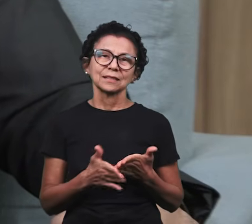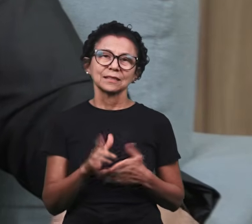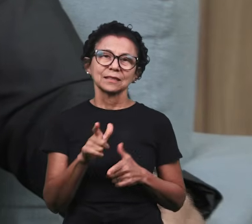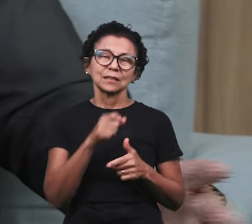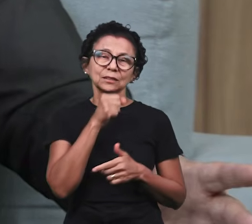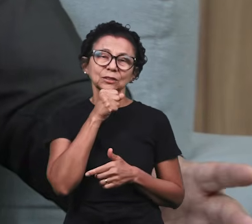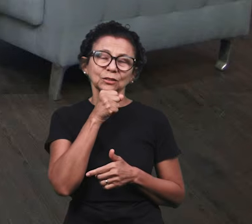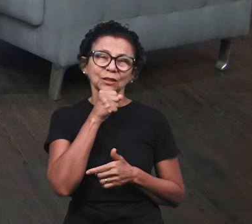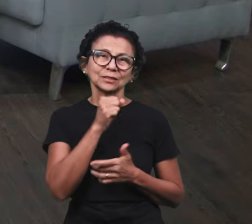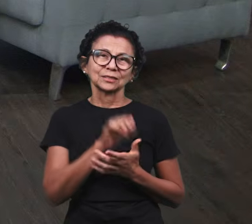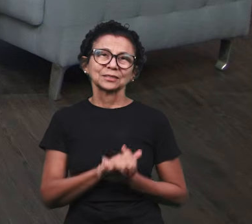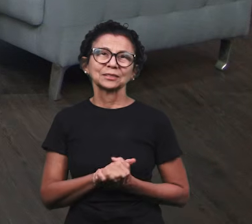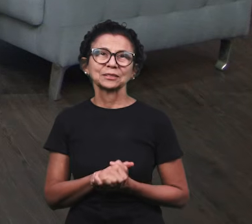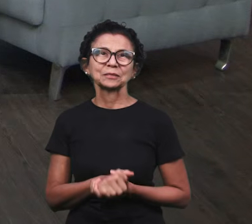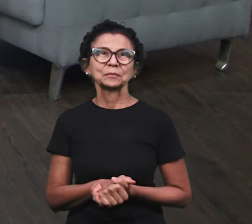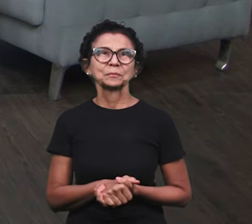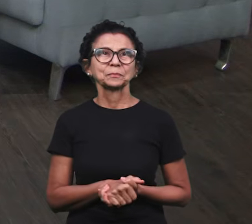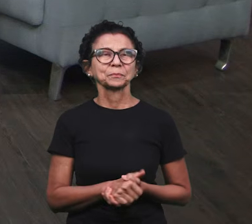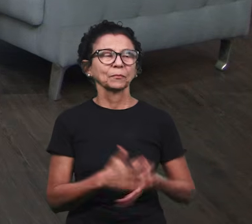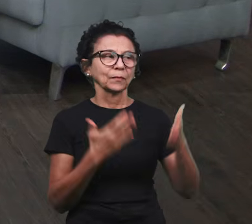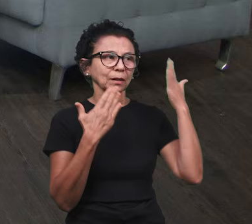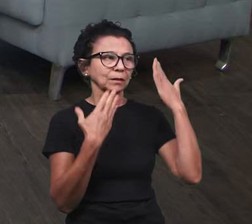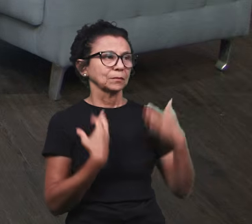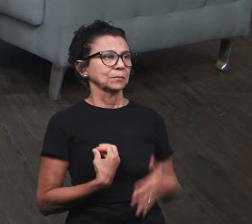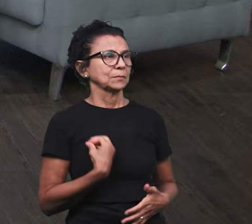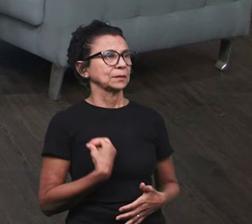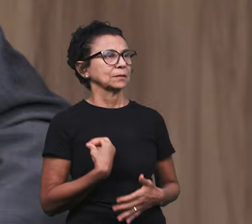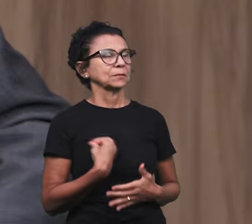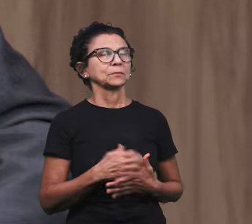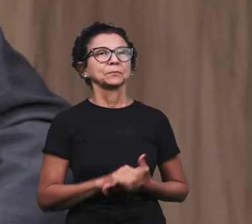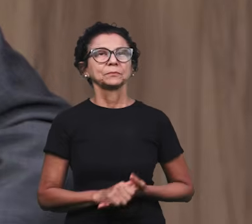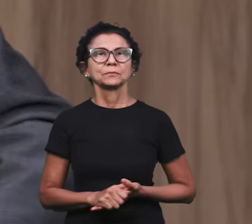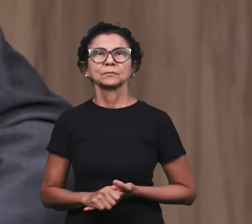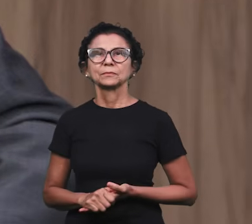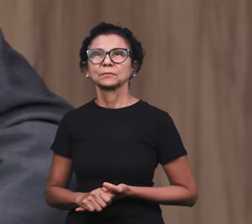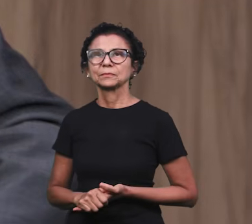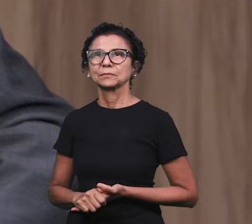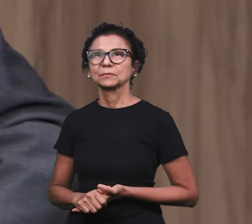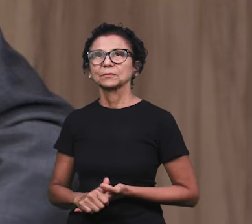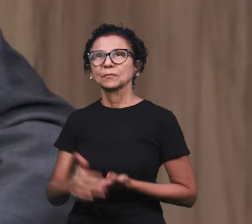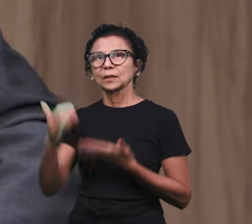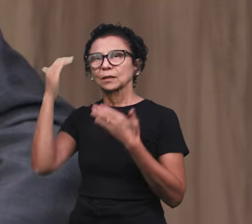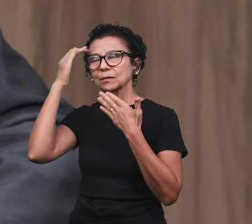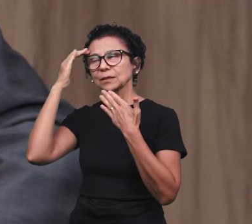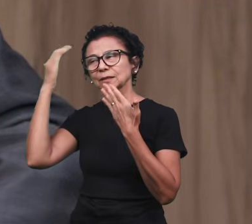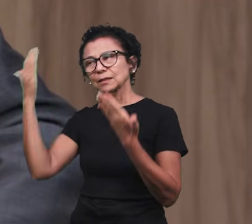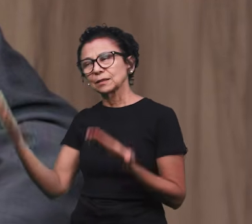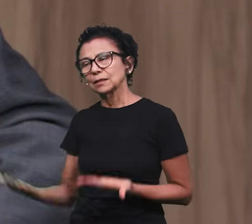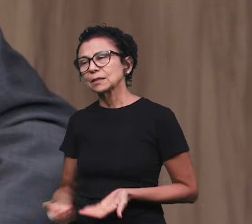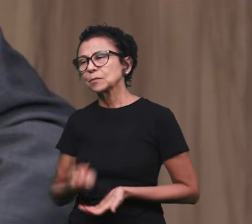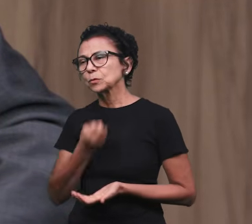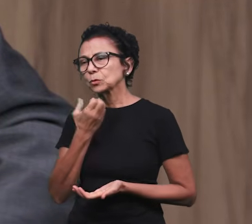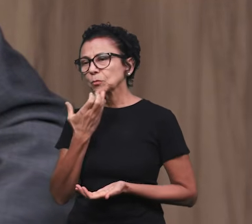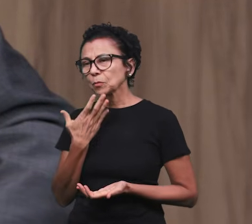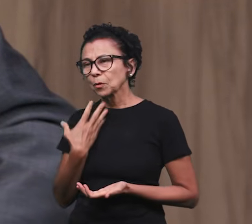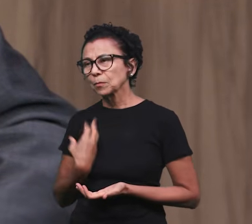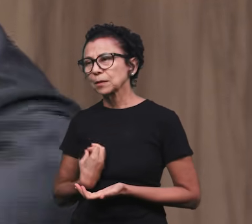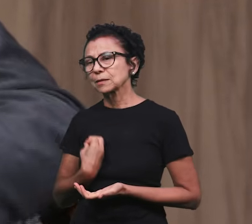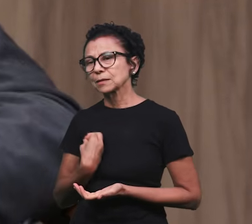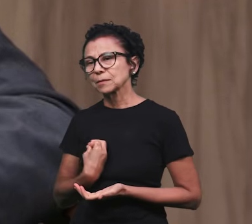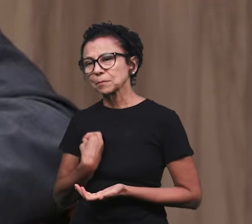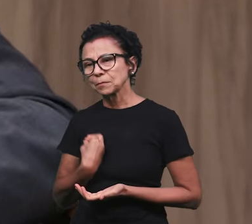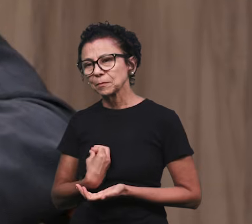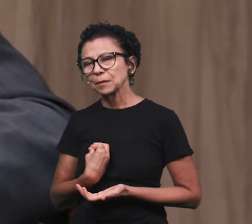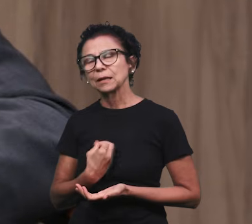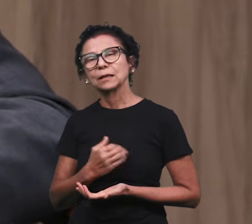idosos. Daniel Perini, obrigado pela sua participação mais uma vez. Eu que agradeço. É sempre muito bom estar aqui,